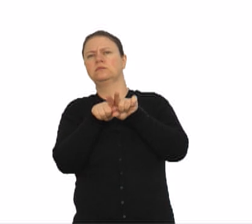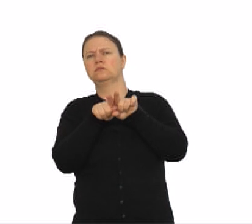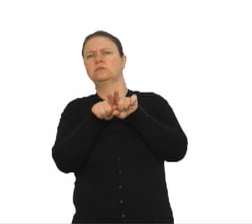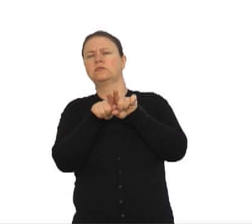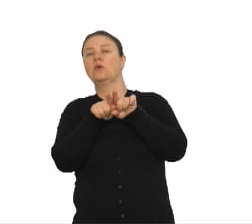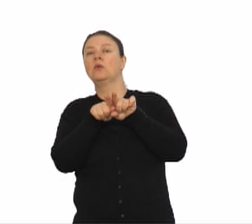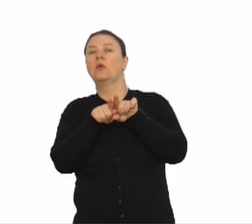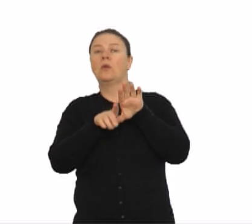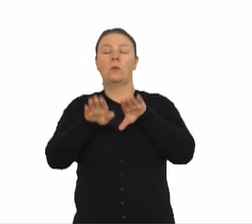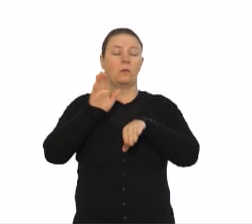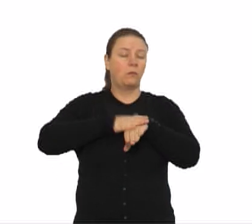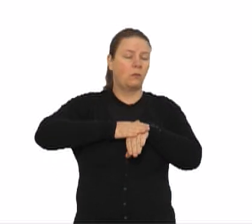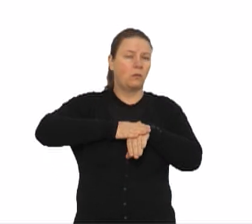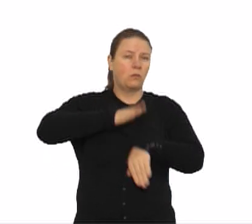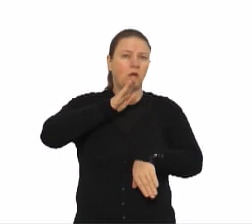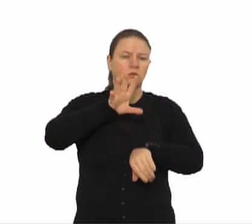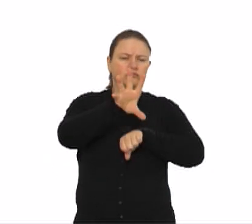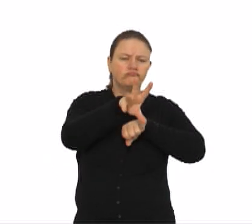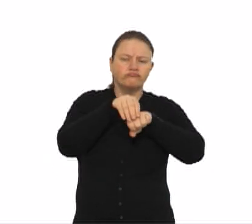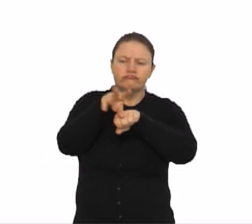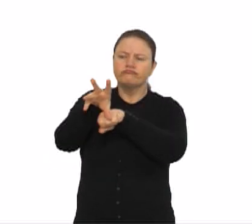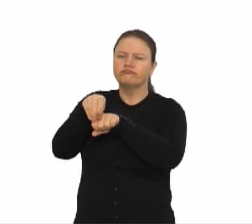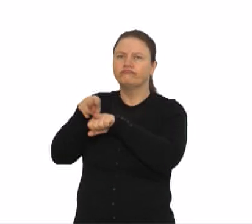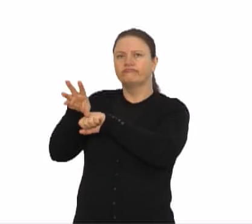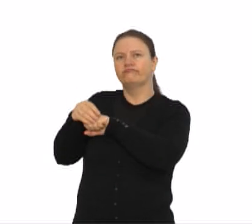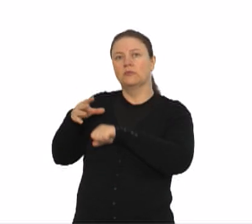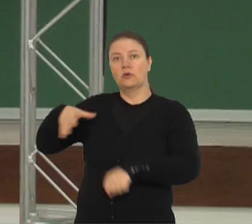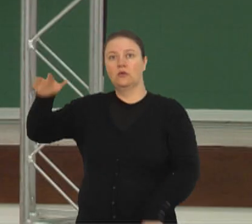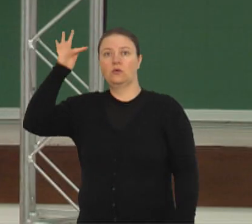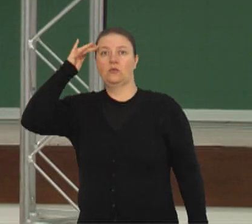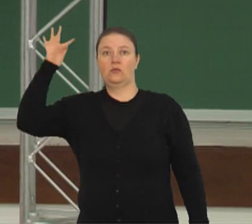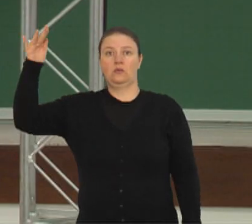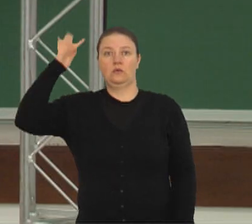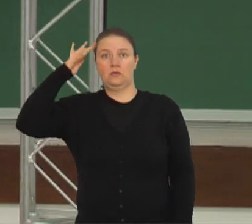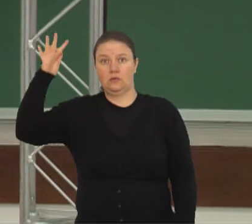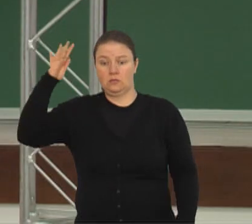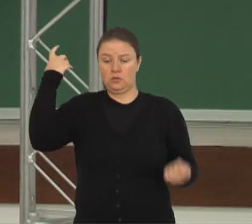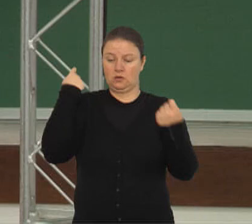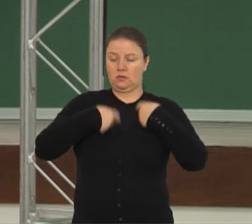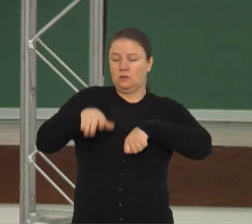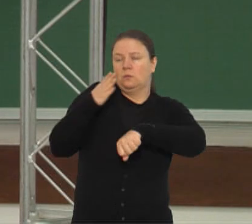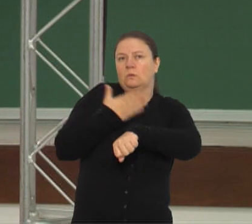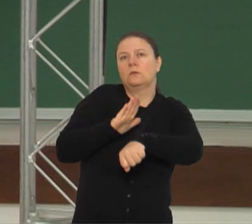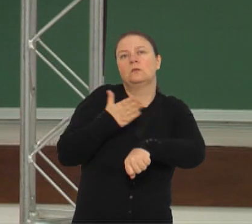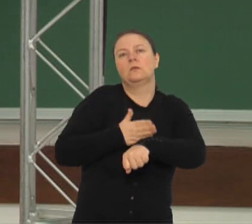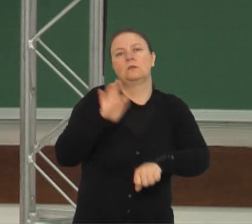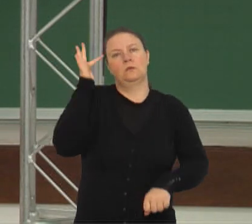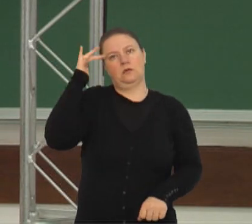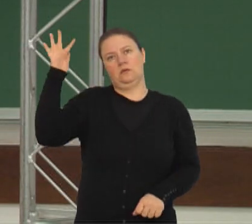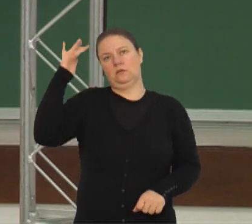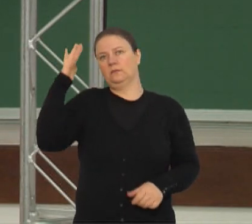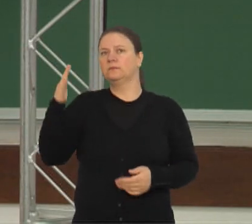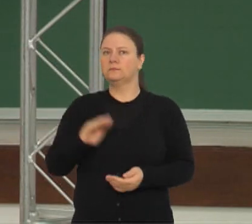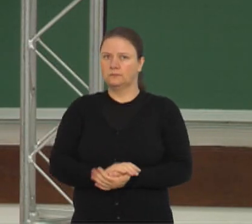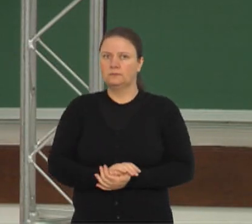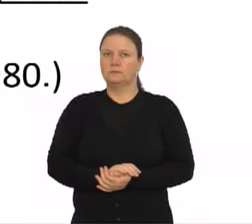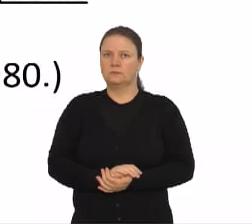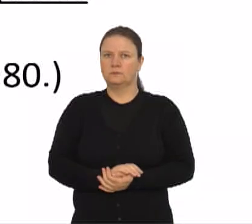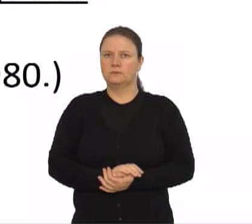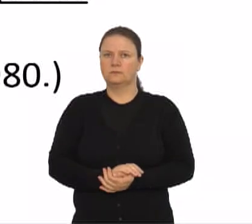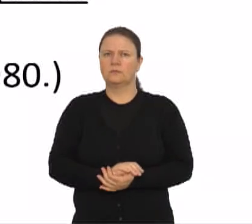que aprender filosofia, devemos aprender a filosofar. Não é possível